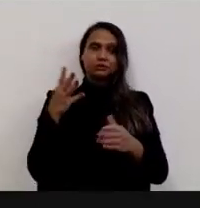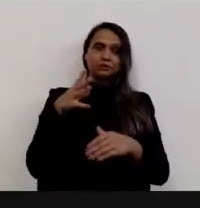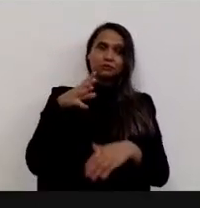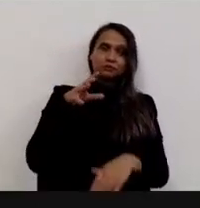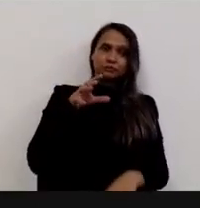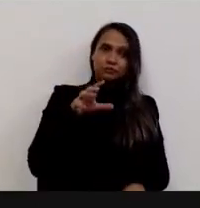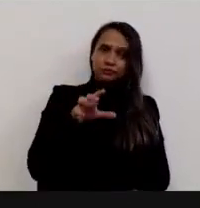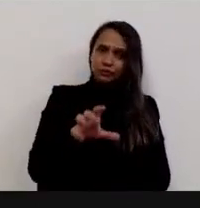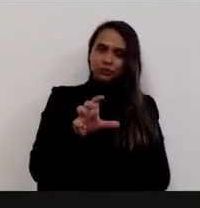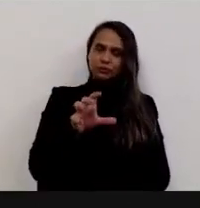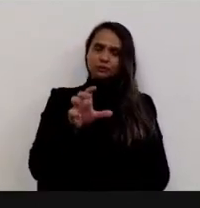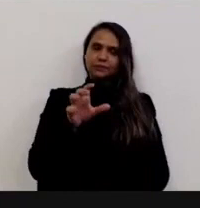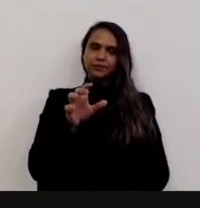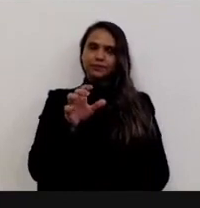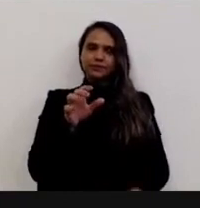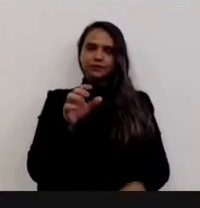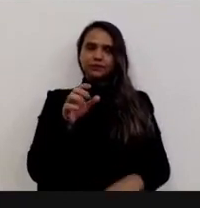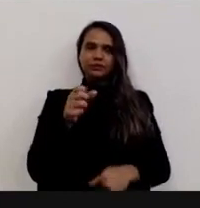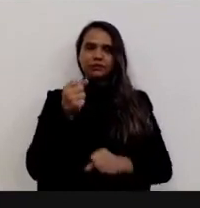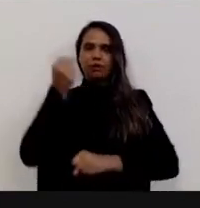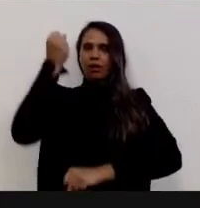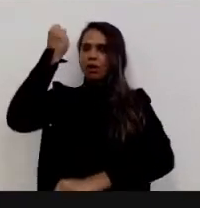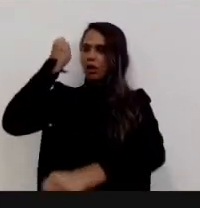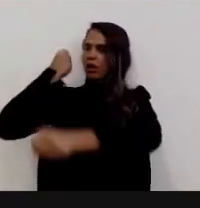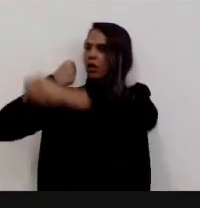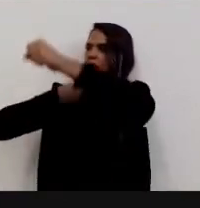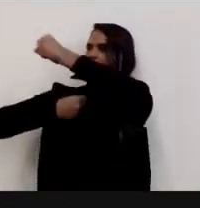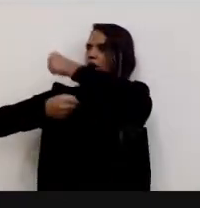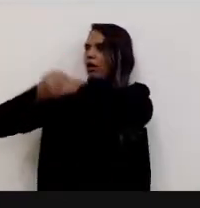para quebrar, em vez de voltar o ano todo, voltar